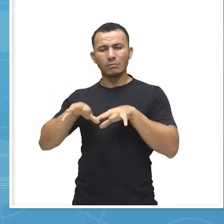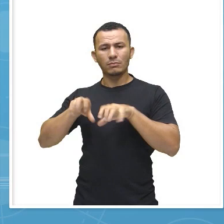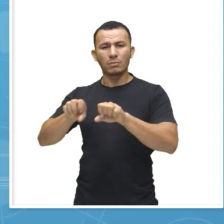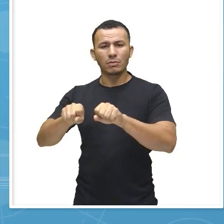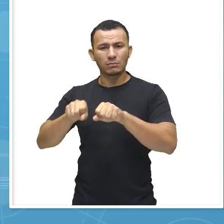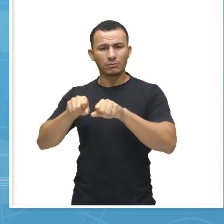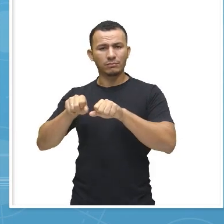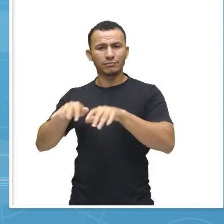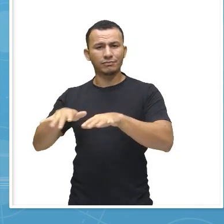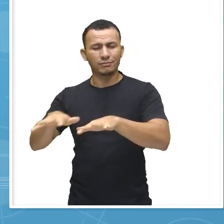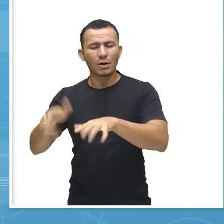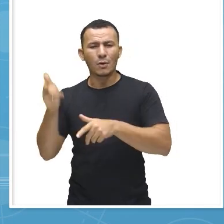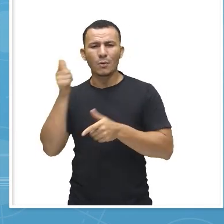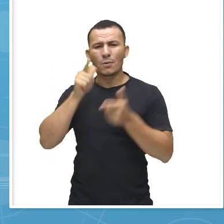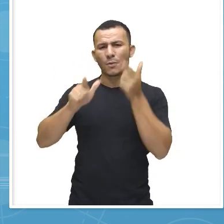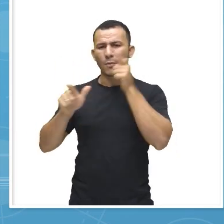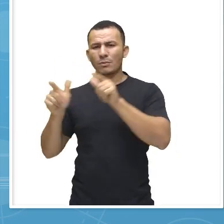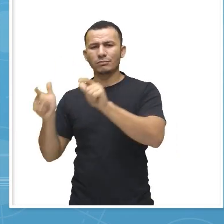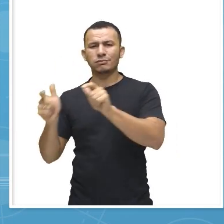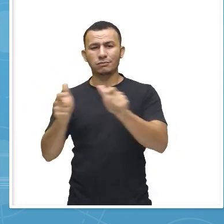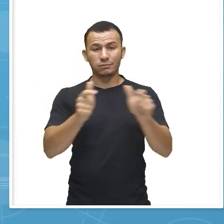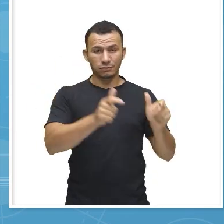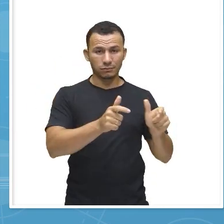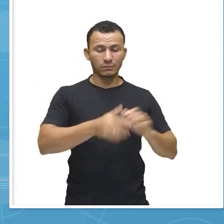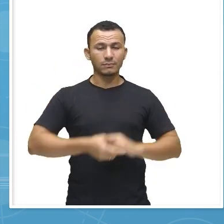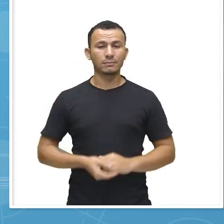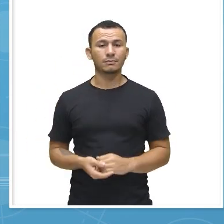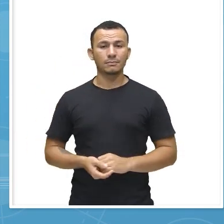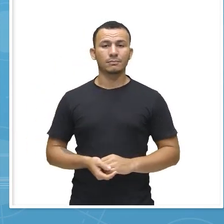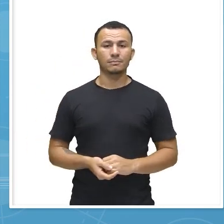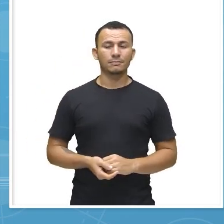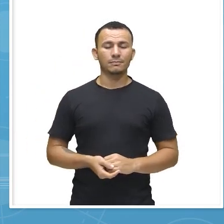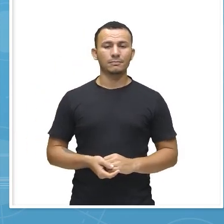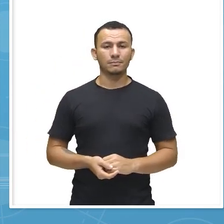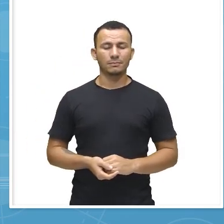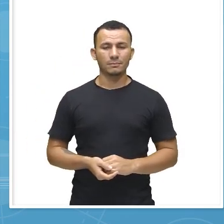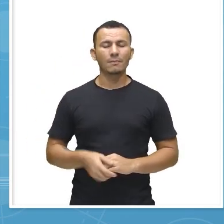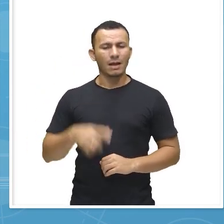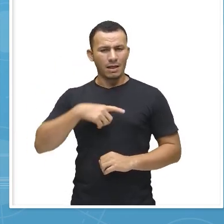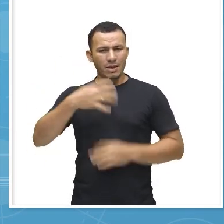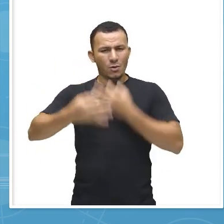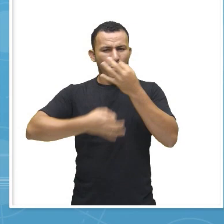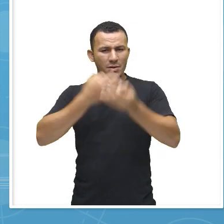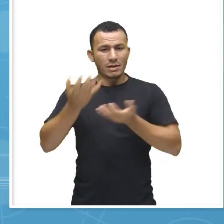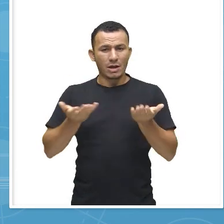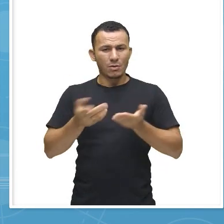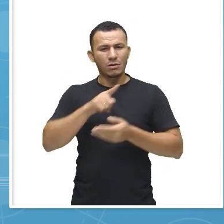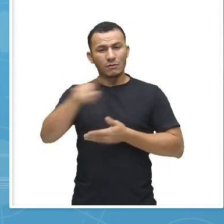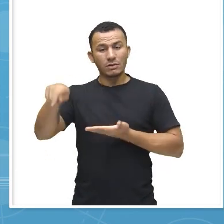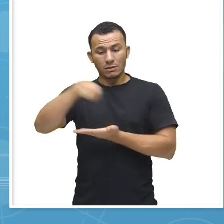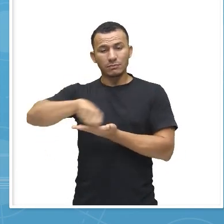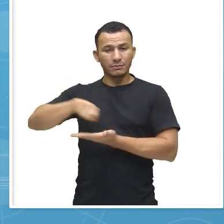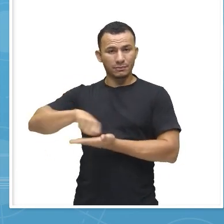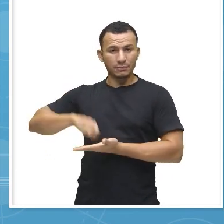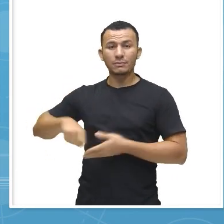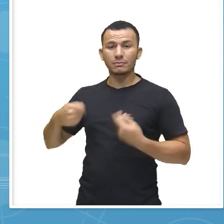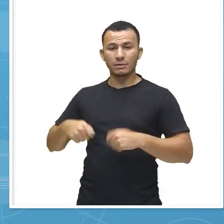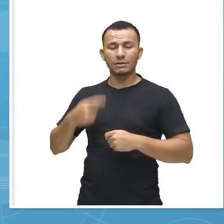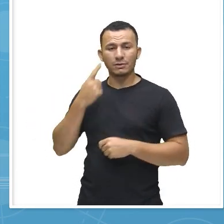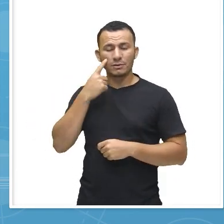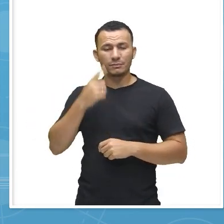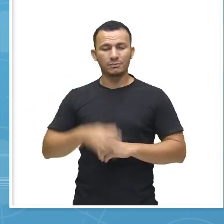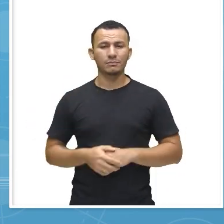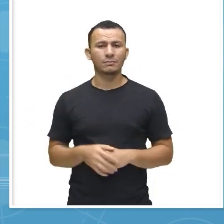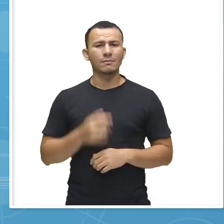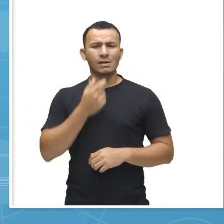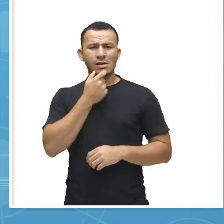seja, a conquista de novos territórios, ok? Vamos ao gabarito que tem um comentário para que vocês possam anotar. Então, a Inglaterra ter